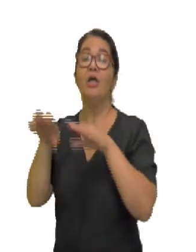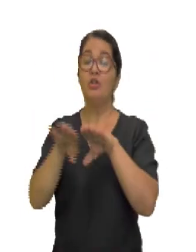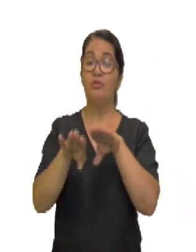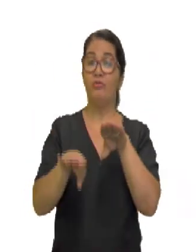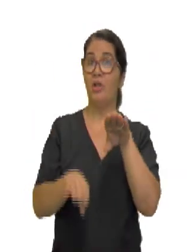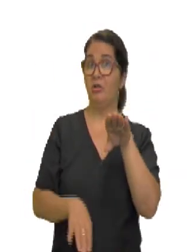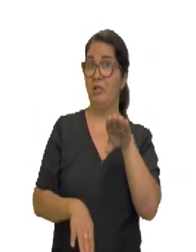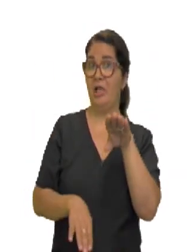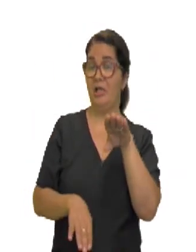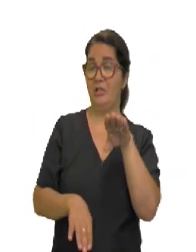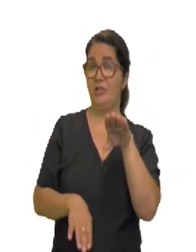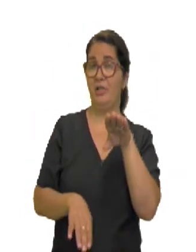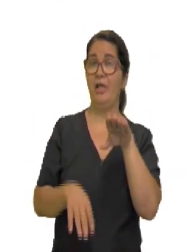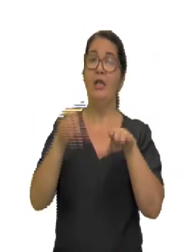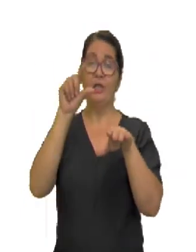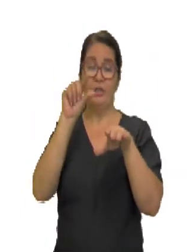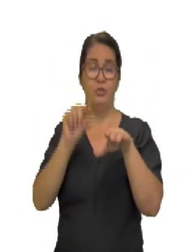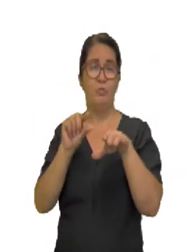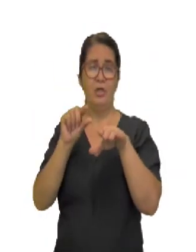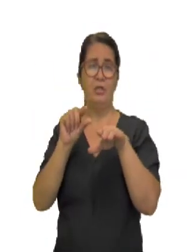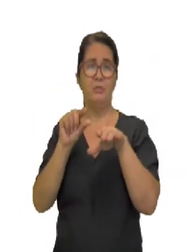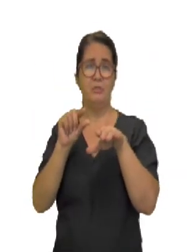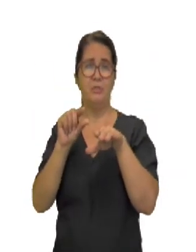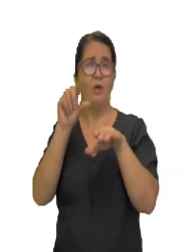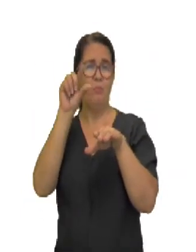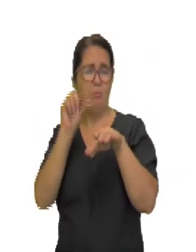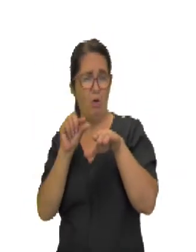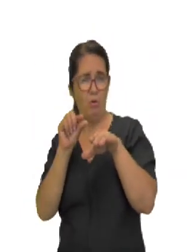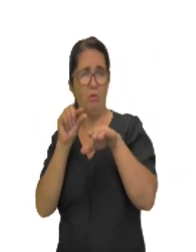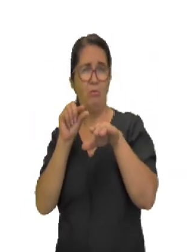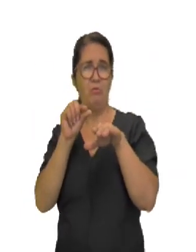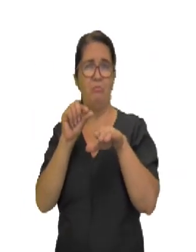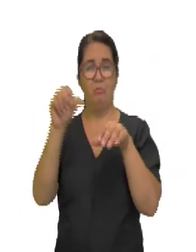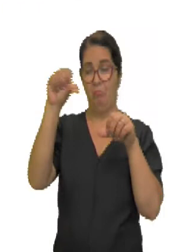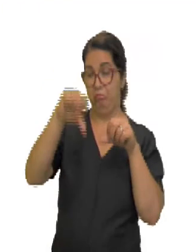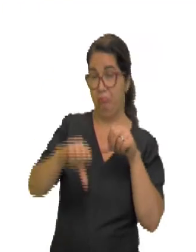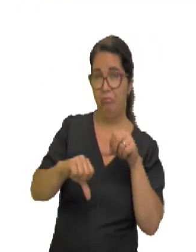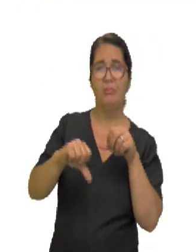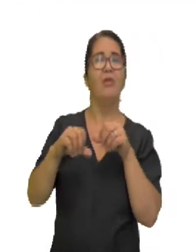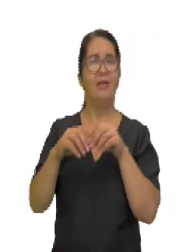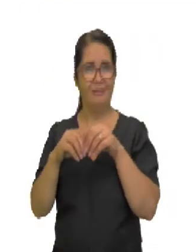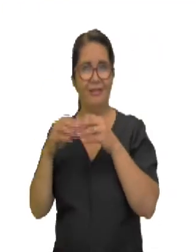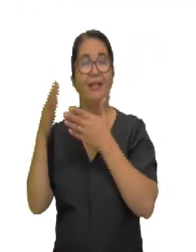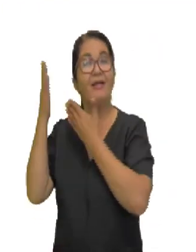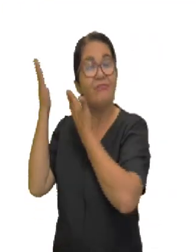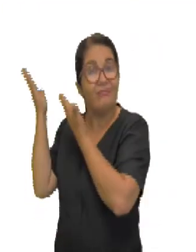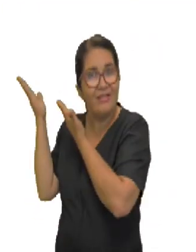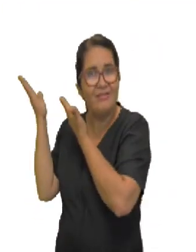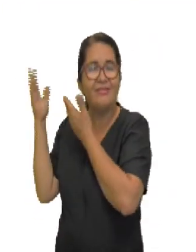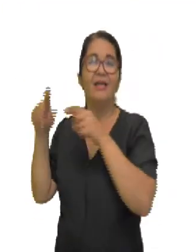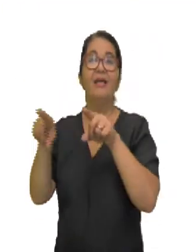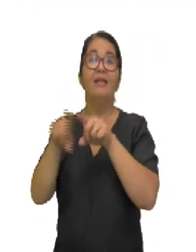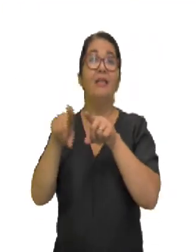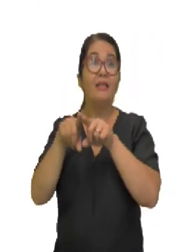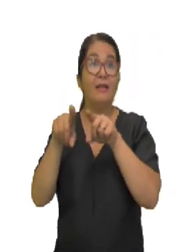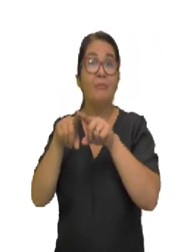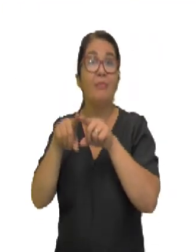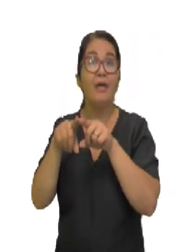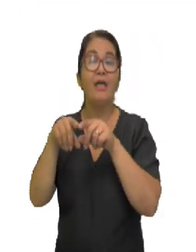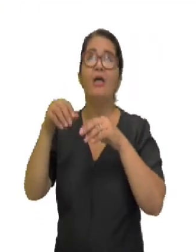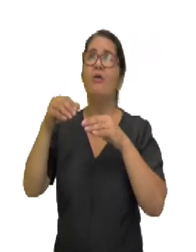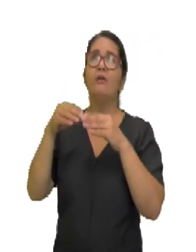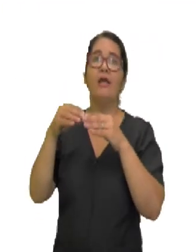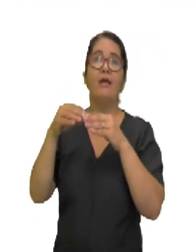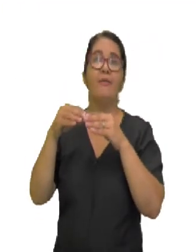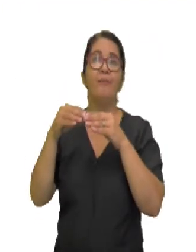falo menos, e aí a gente pula para o superlativo, que tem um absoluto e o relativo. O absoluto eu